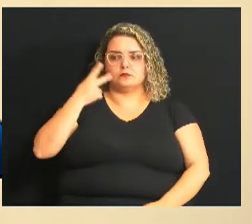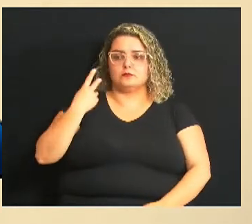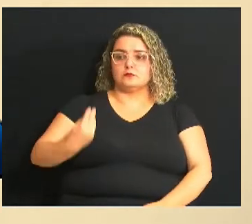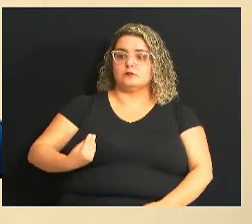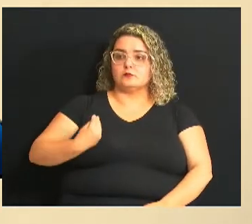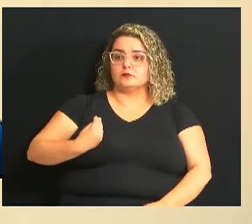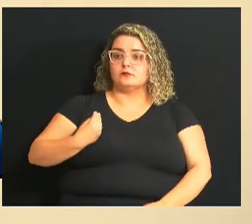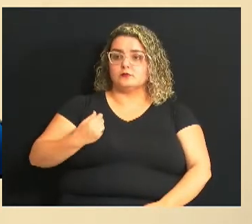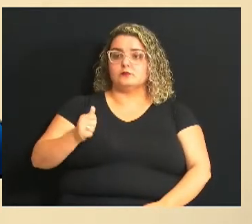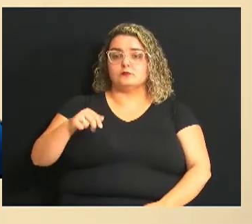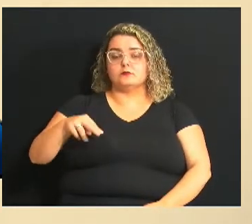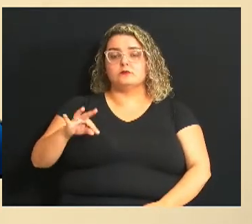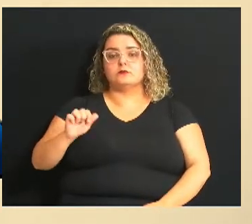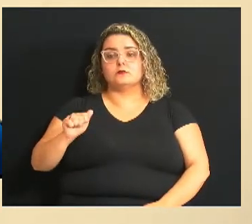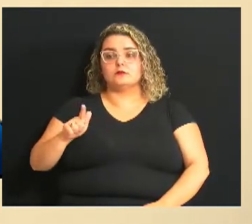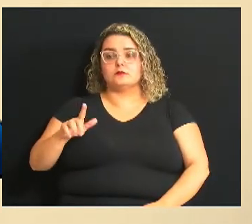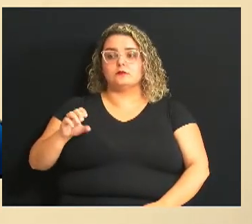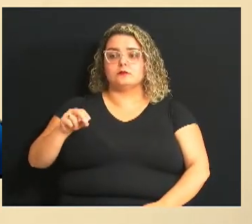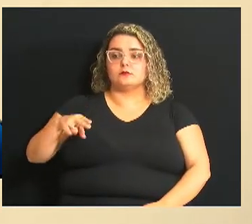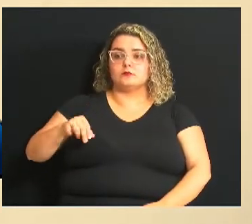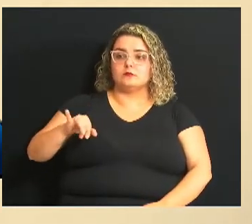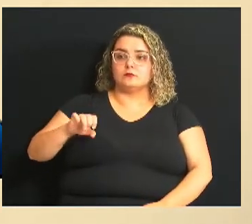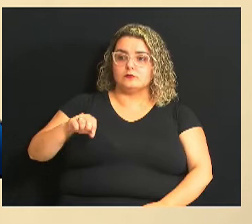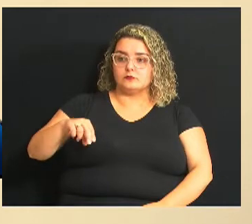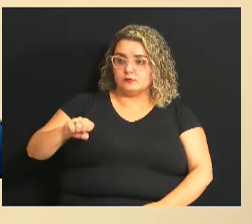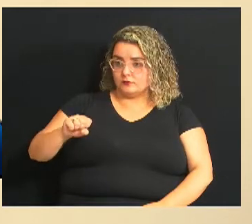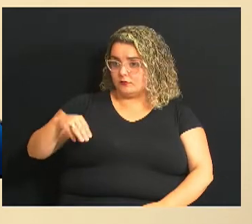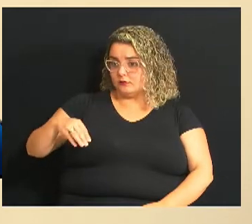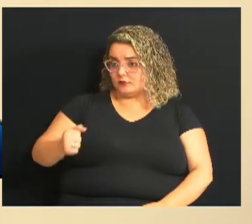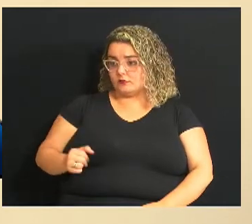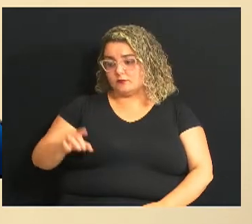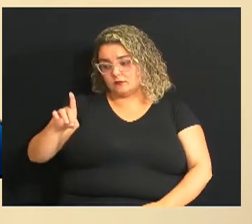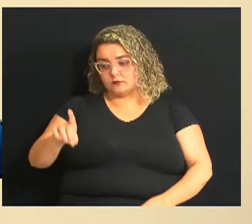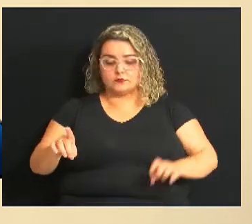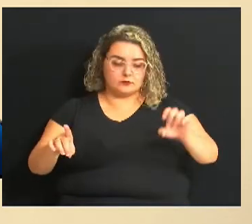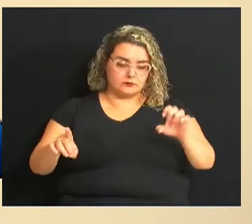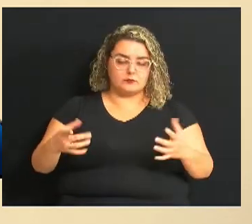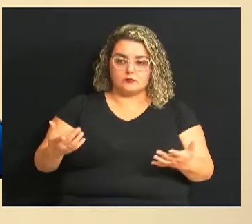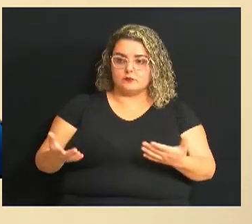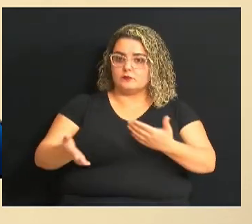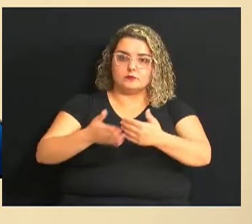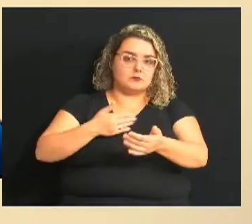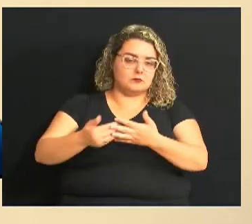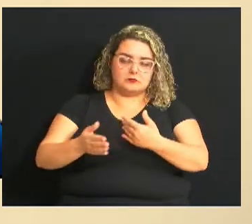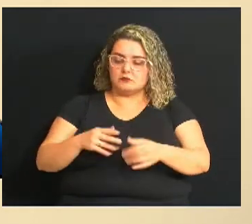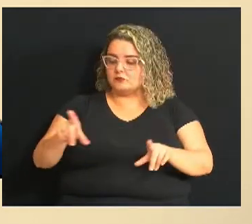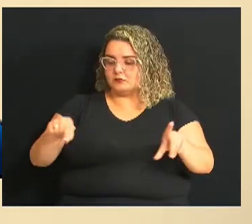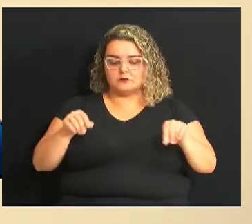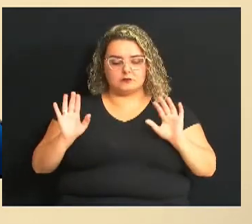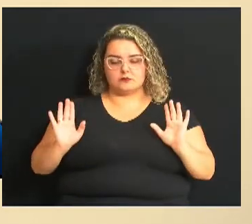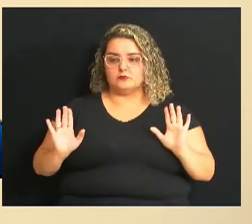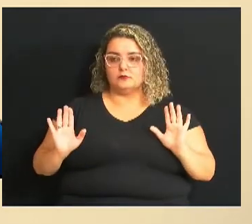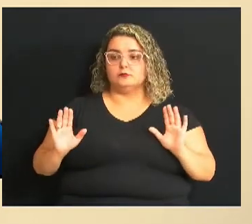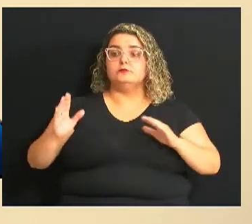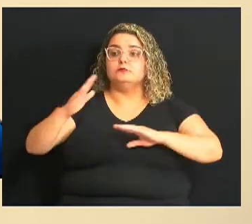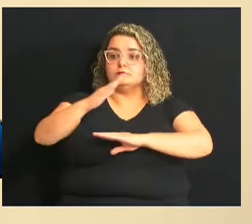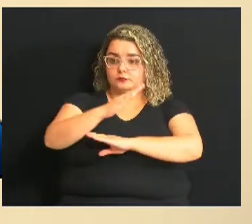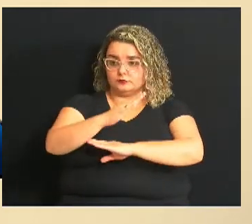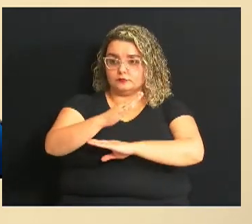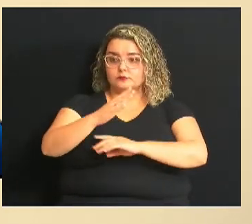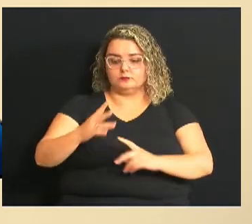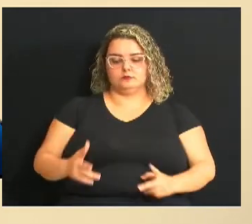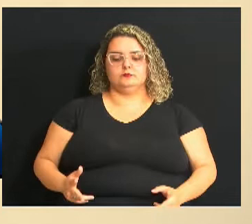um antagonismo aqui, de direita e esquerda, e não importa o lado. Mas a Câmara